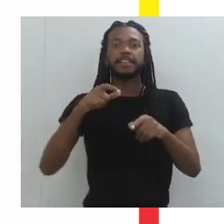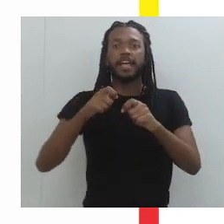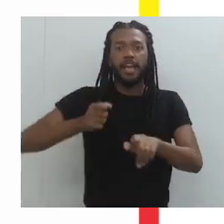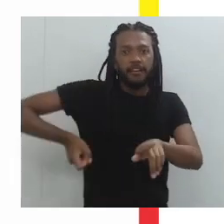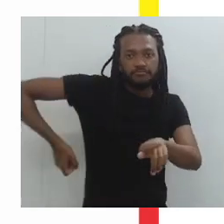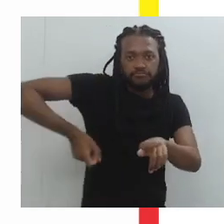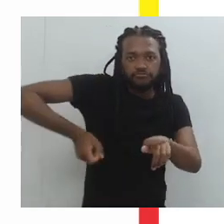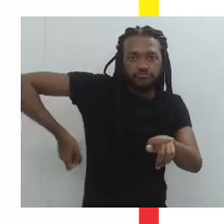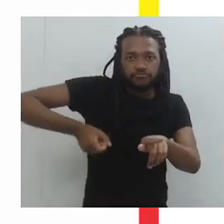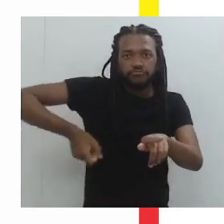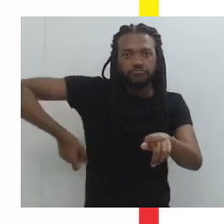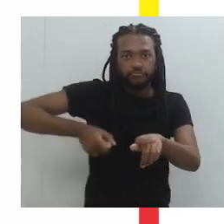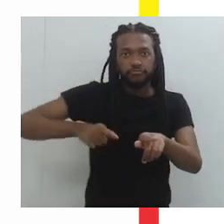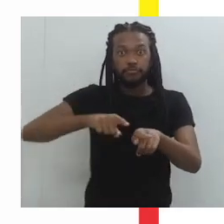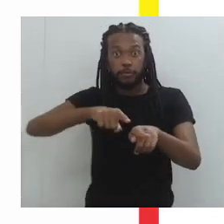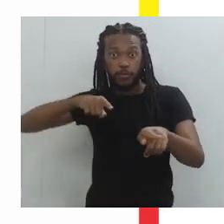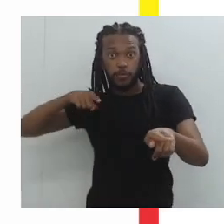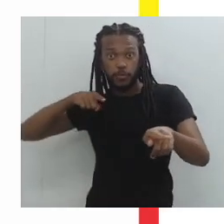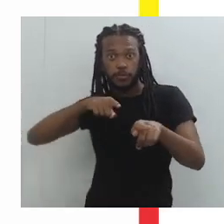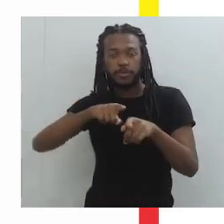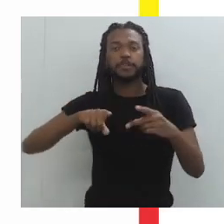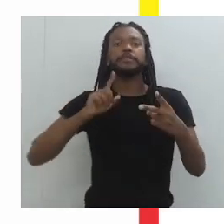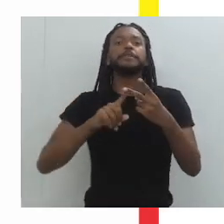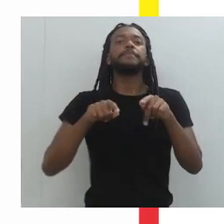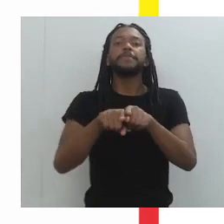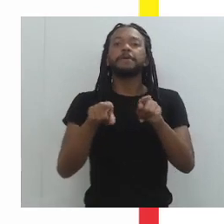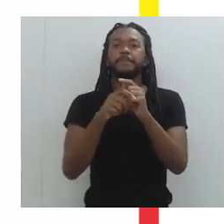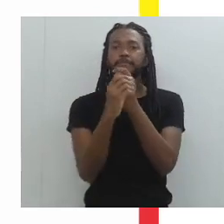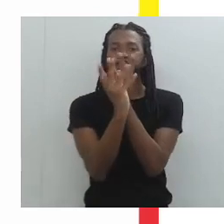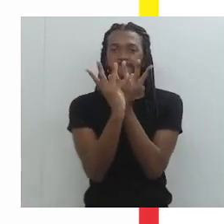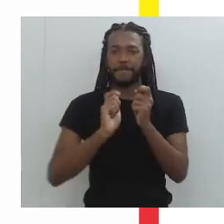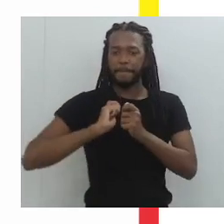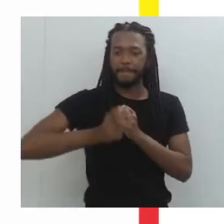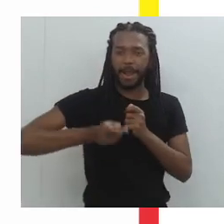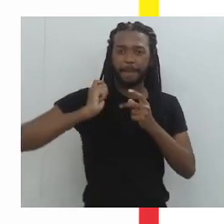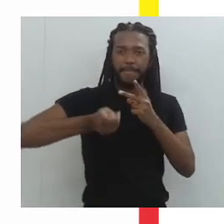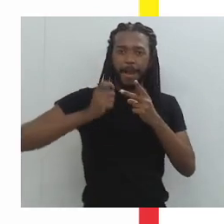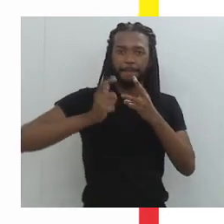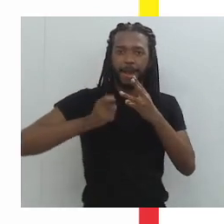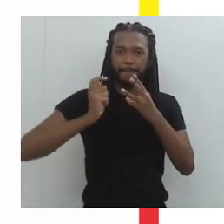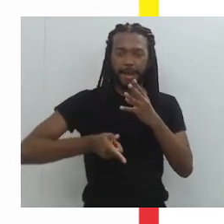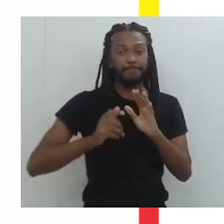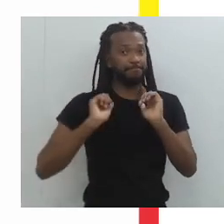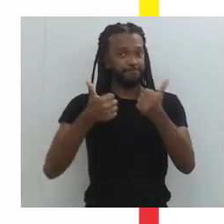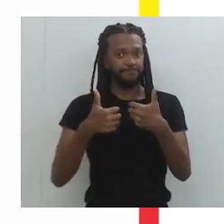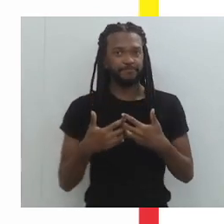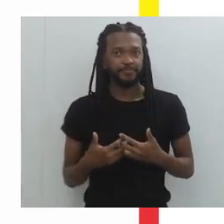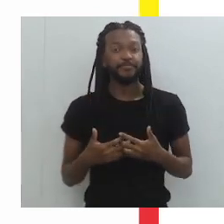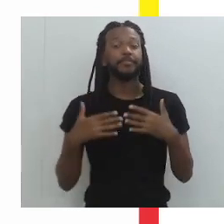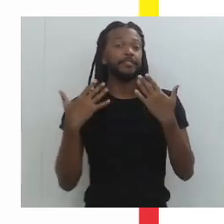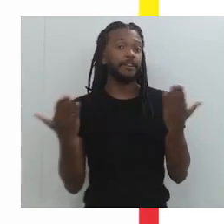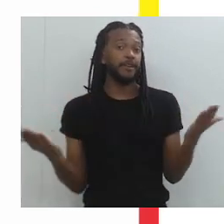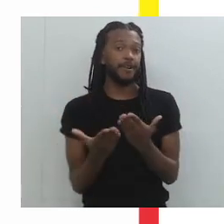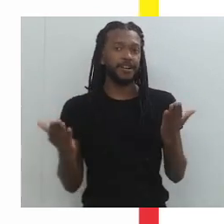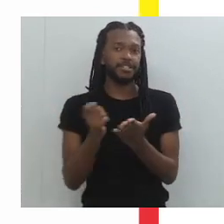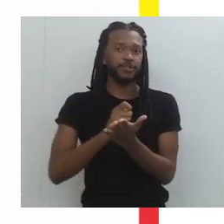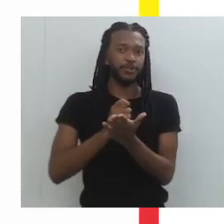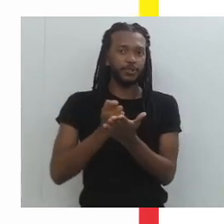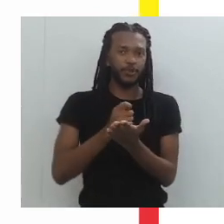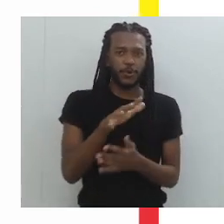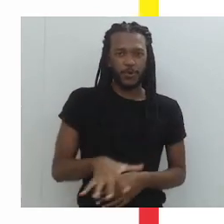a sinuca e a gente tem também o baralho ou as cartas. Então, o jogo que a gente tem